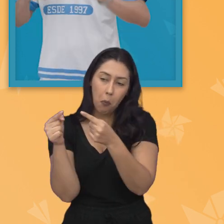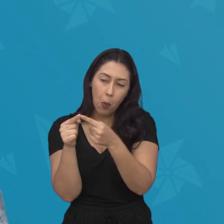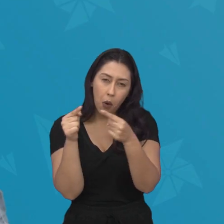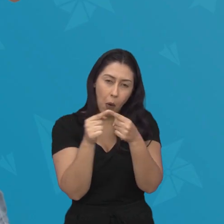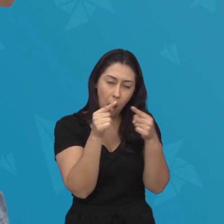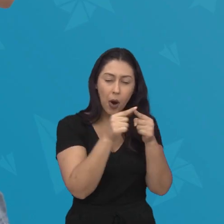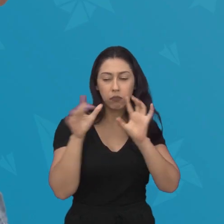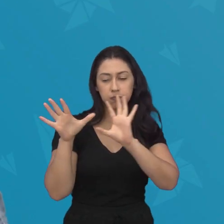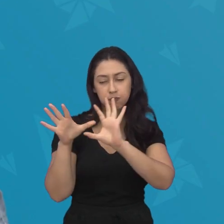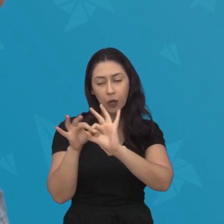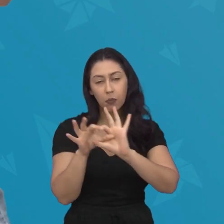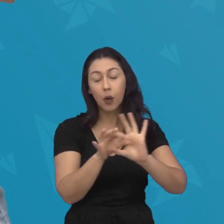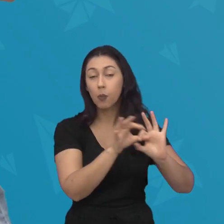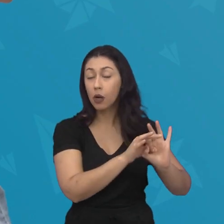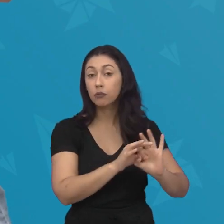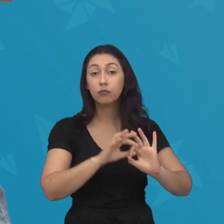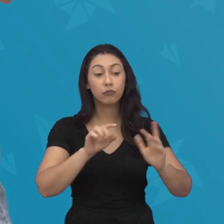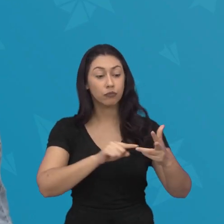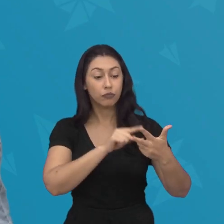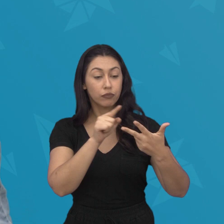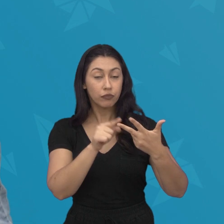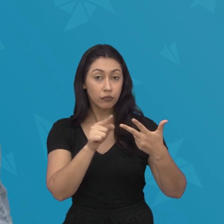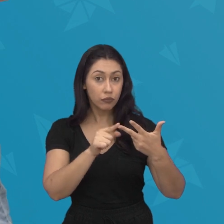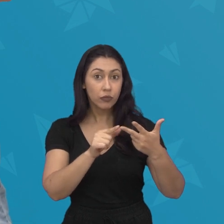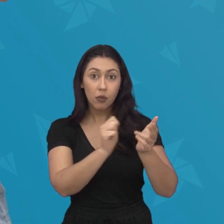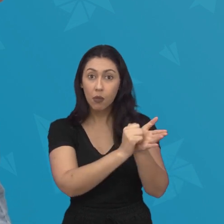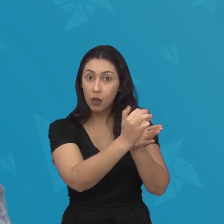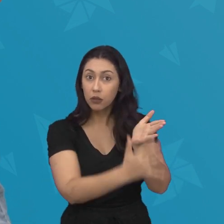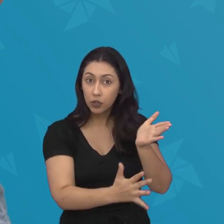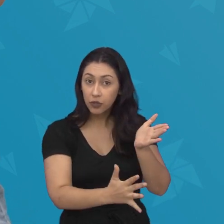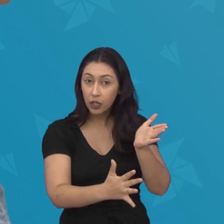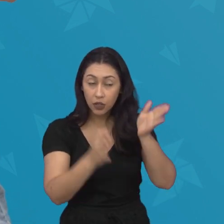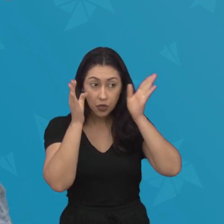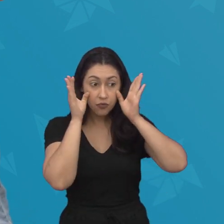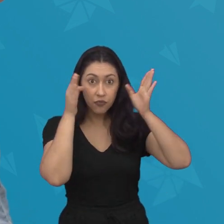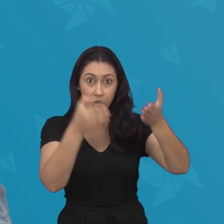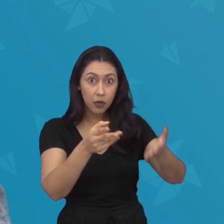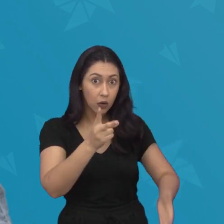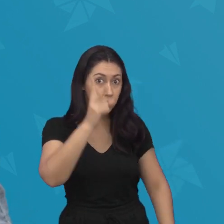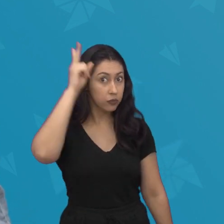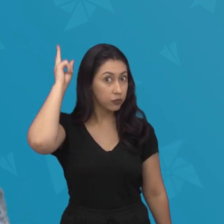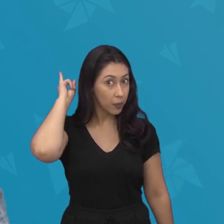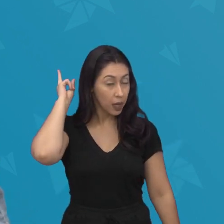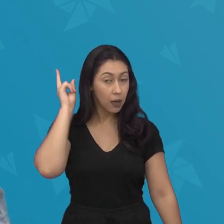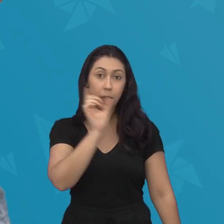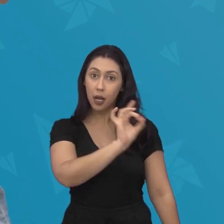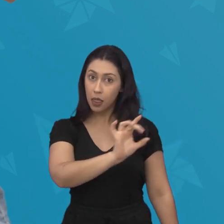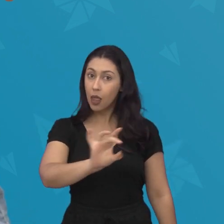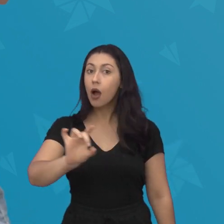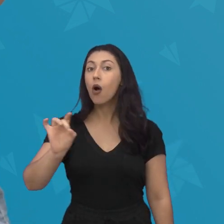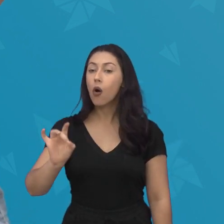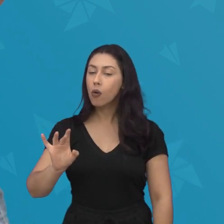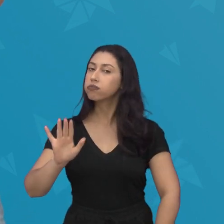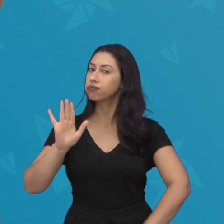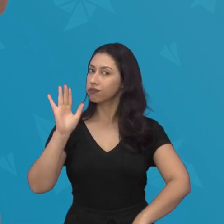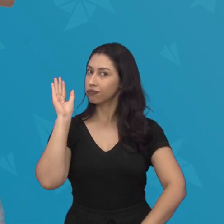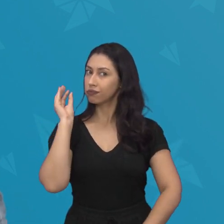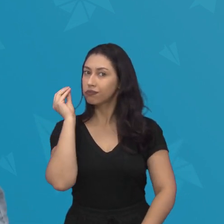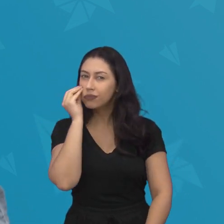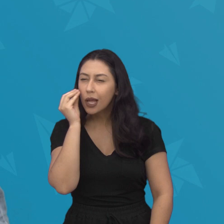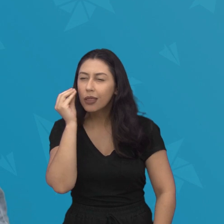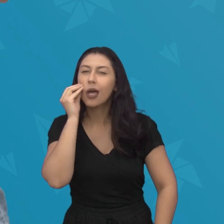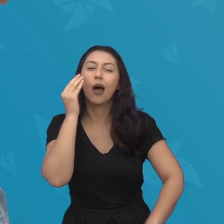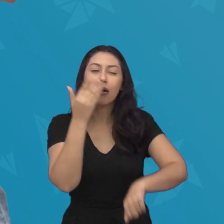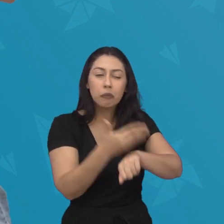bem? Depois a gente vai fazer alguns exercícios voltados ao vestibular, exatamente para vocês treinarem e ver exatamente como que